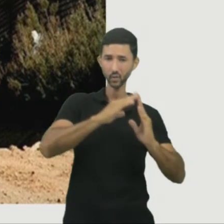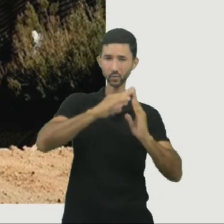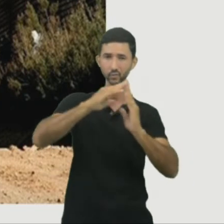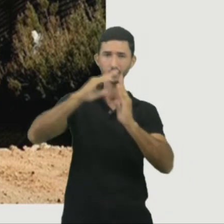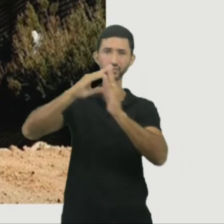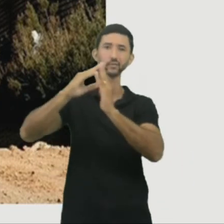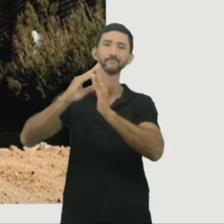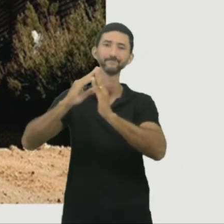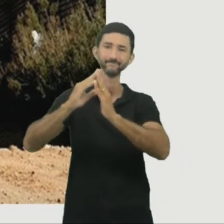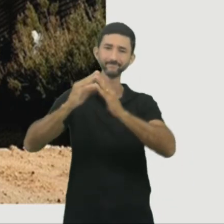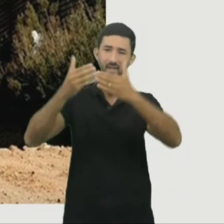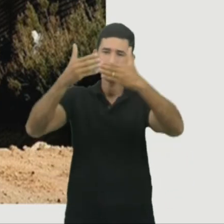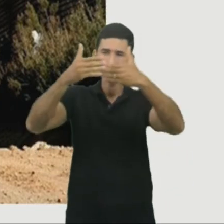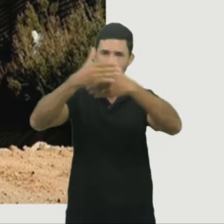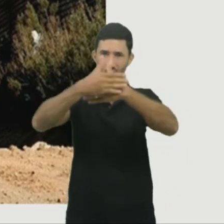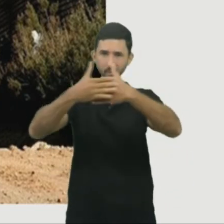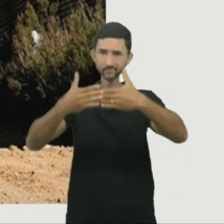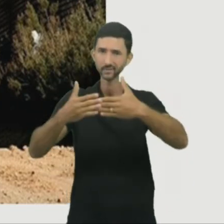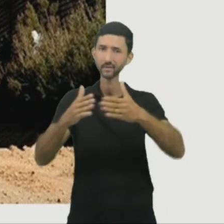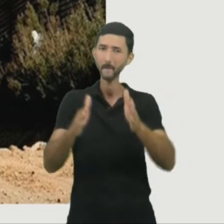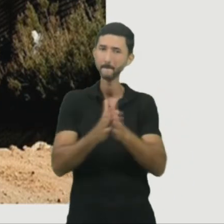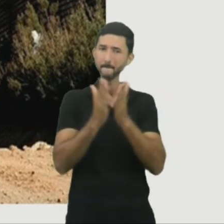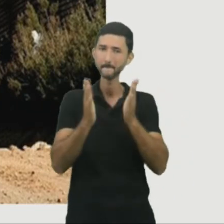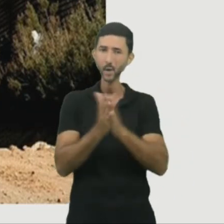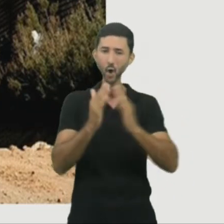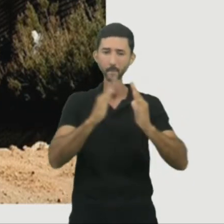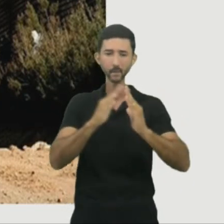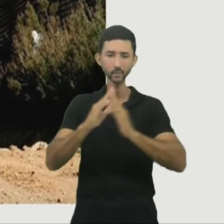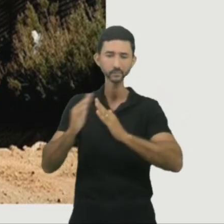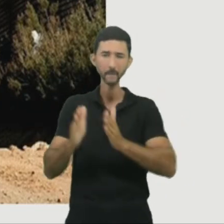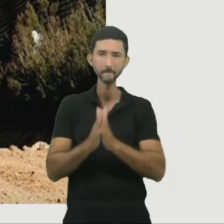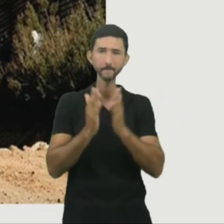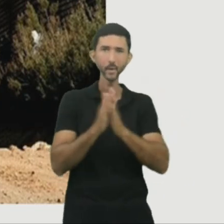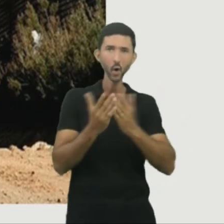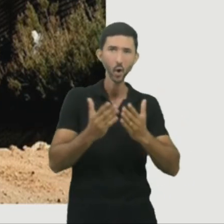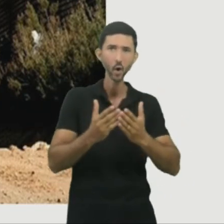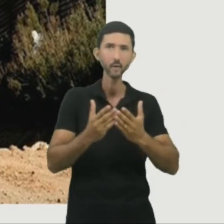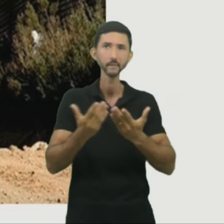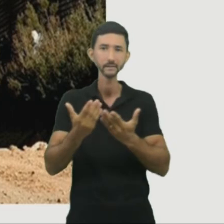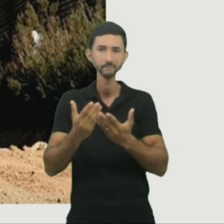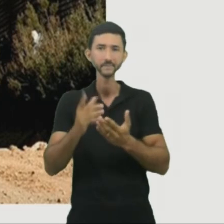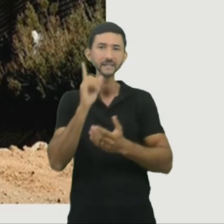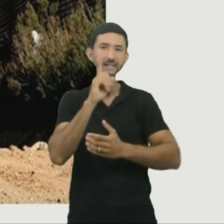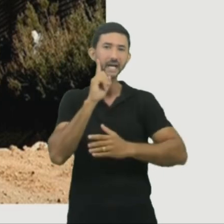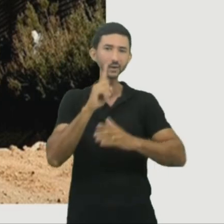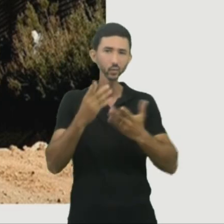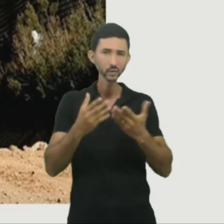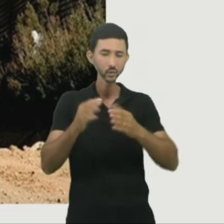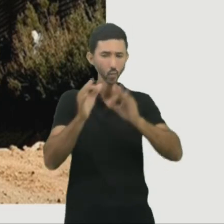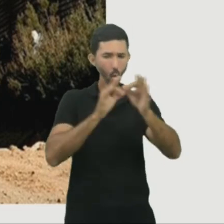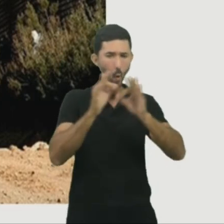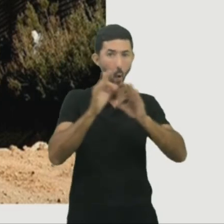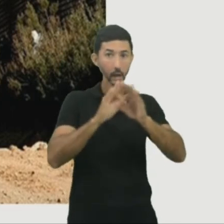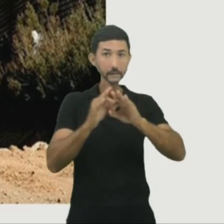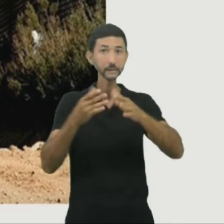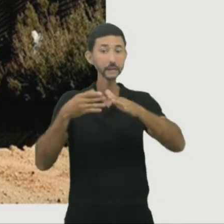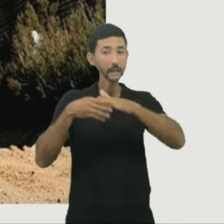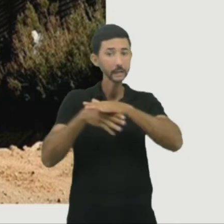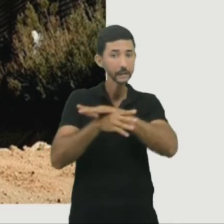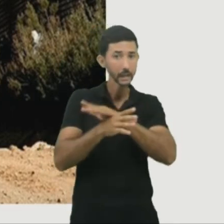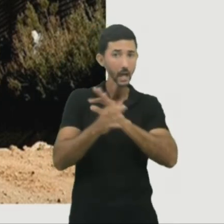Estados Unidos. E claro que os Estados Unidos cada vez mais vem controlando,